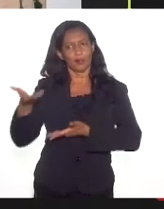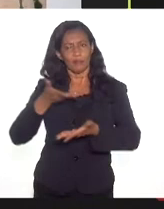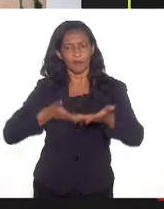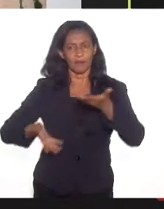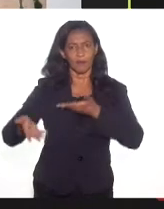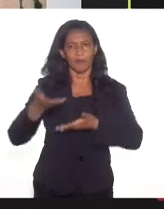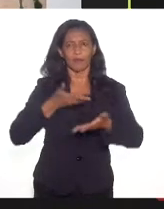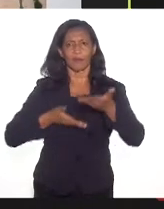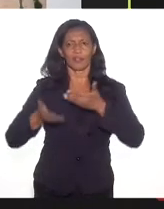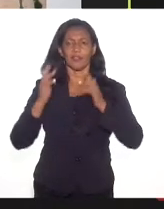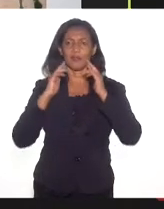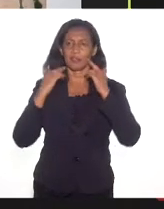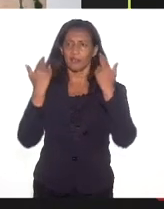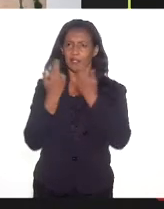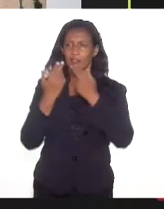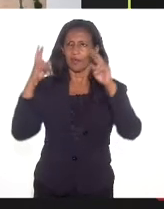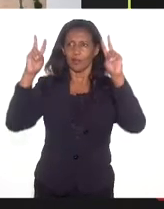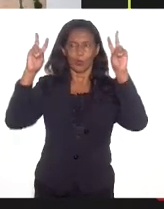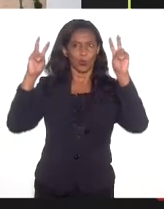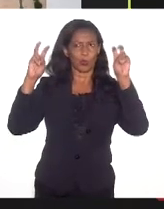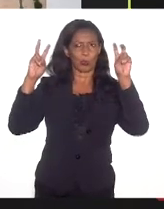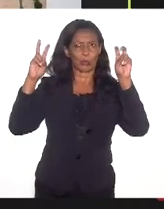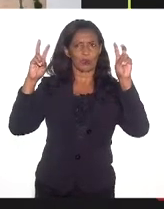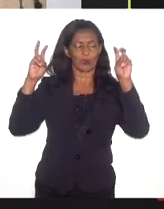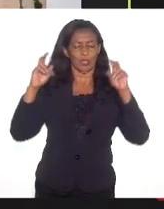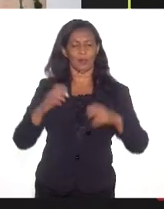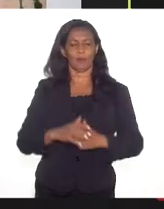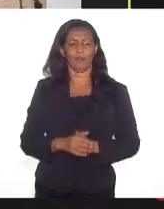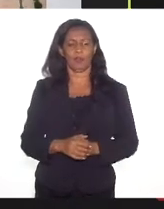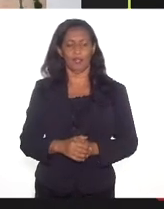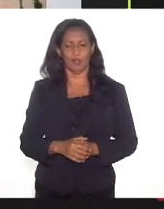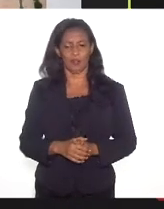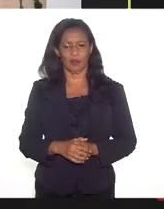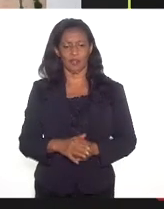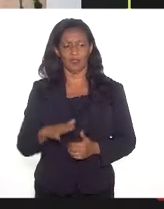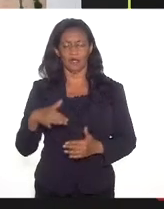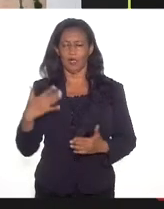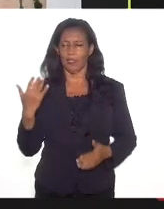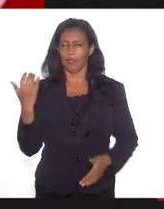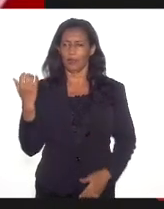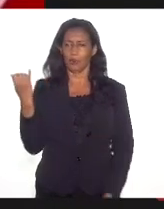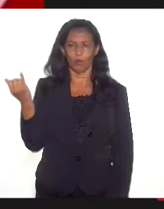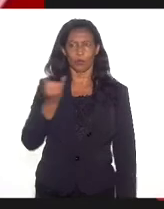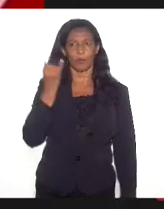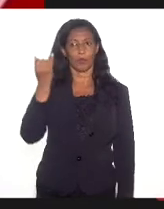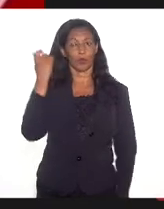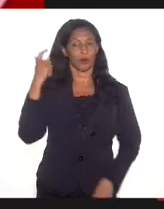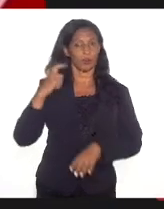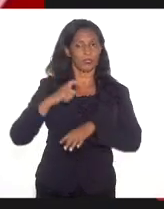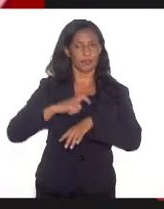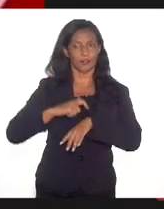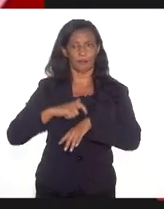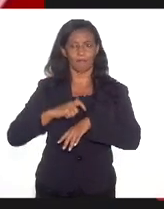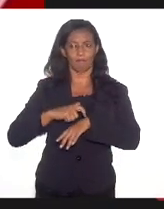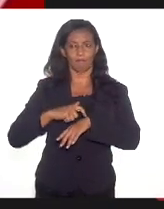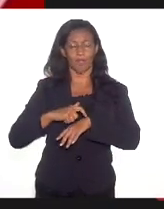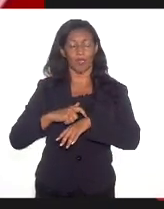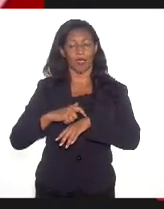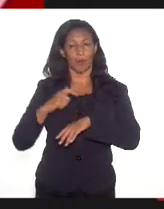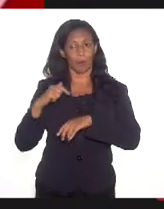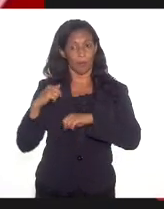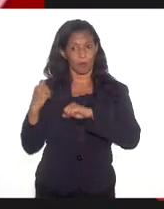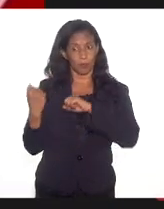ativamente um tema que nos pega um tema que é tão fundamental nesse momento ainda mais da pandemia